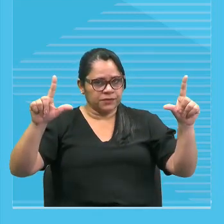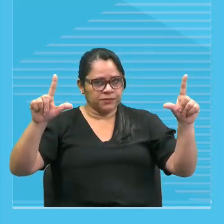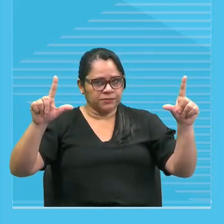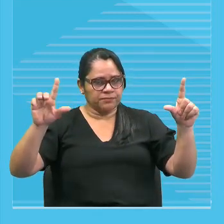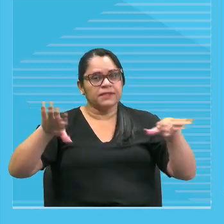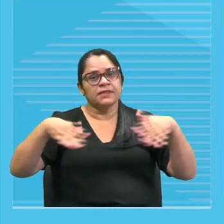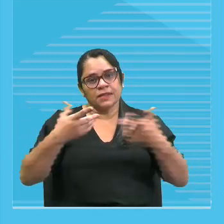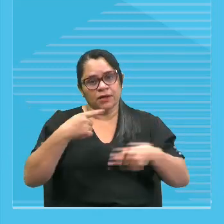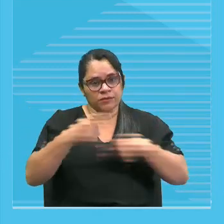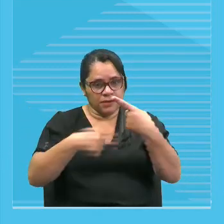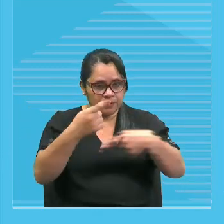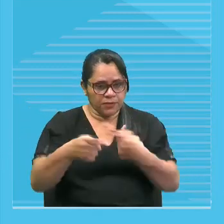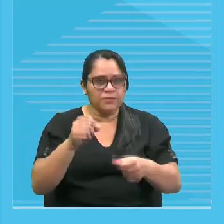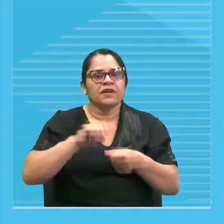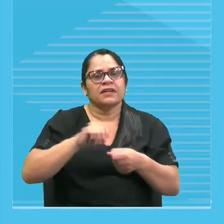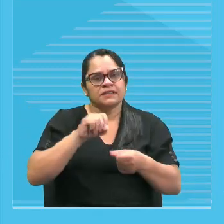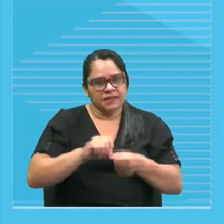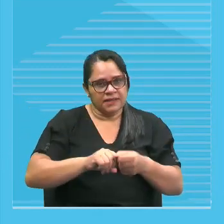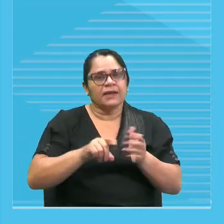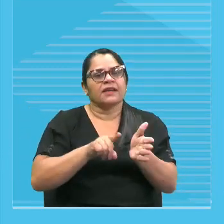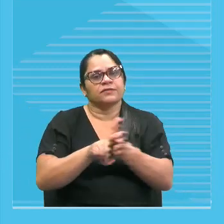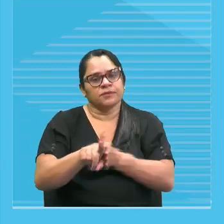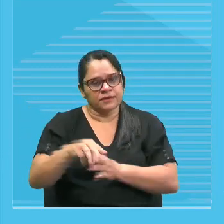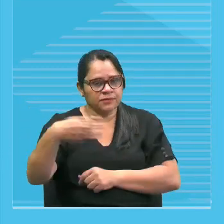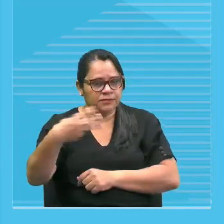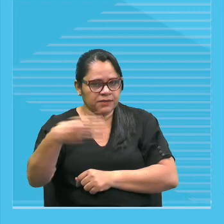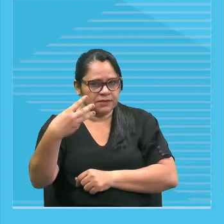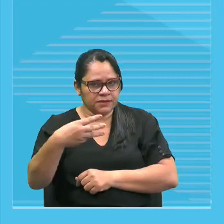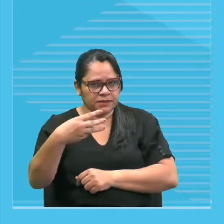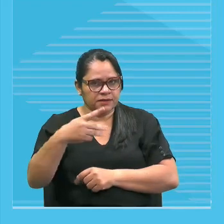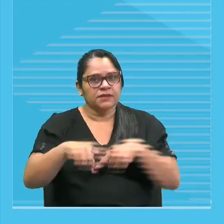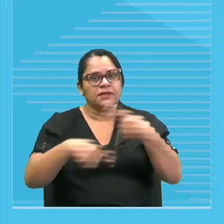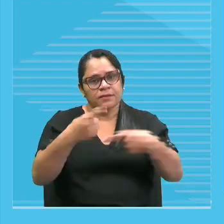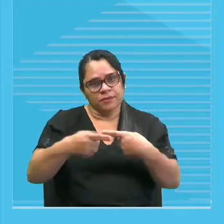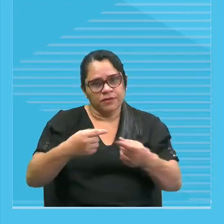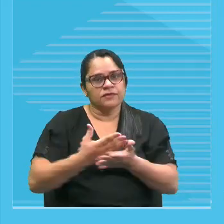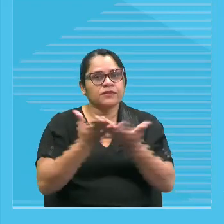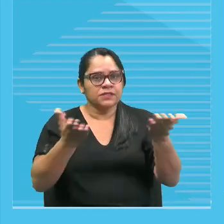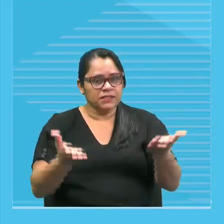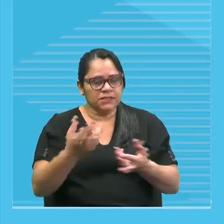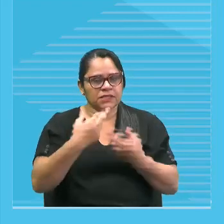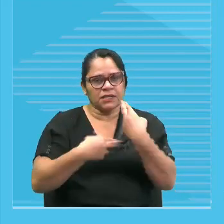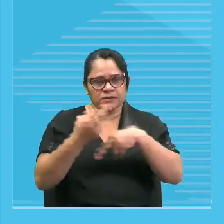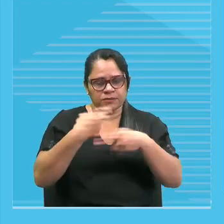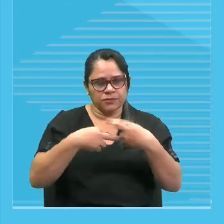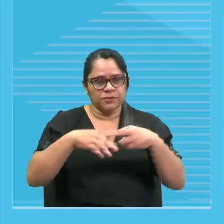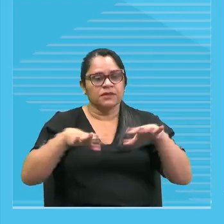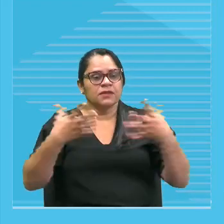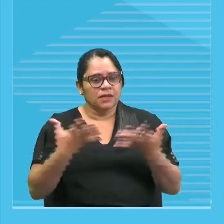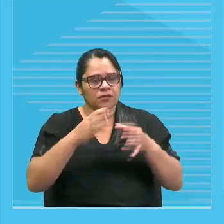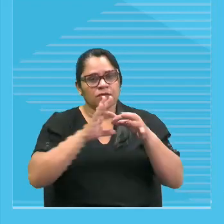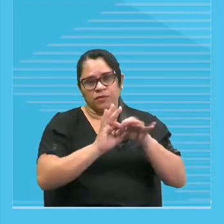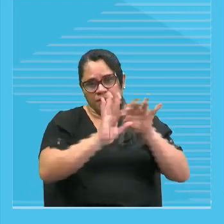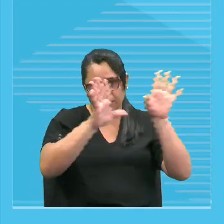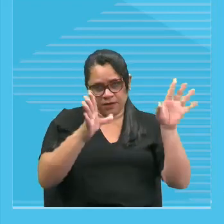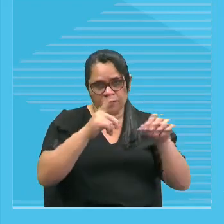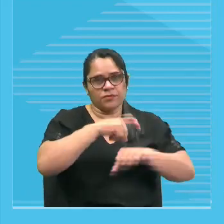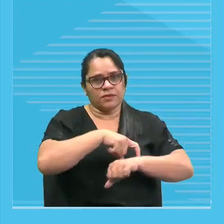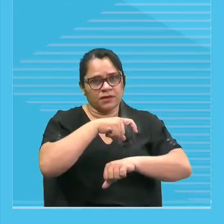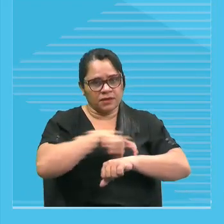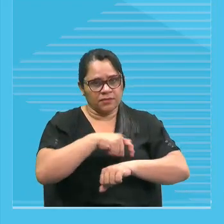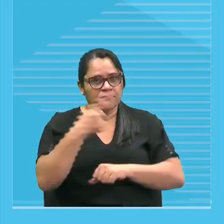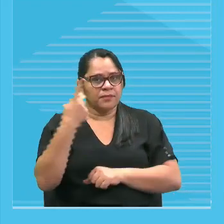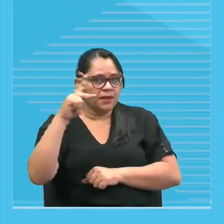vou depois para questão 3 da questão três em diante eu vou deixar vocês responderem vou marcar tempinho para que vocês tentem responder